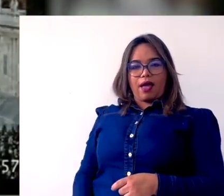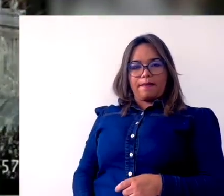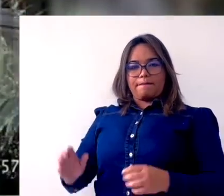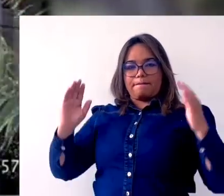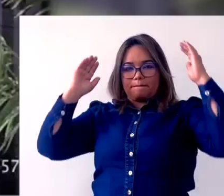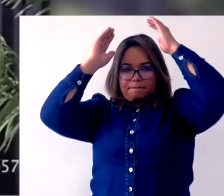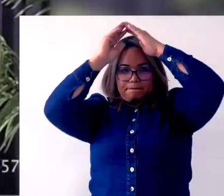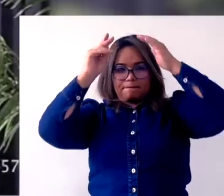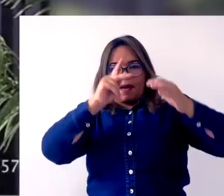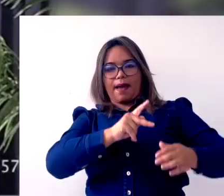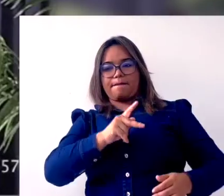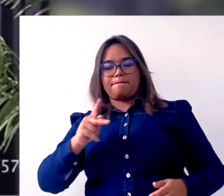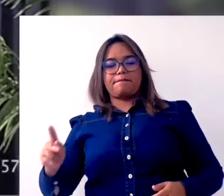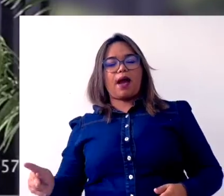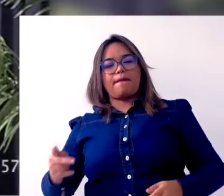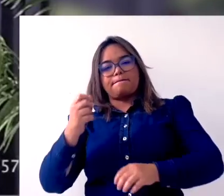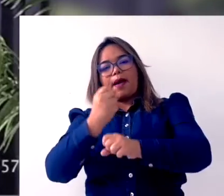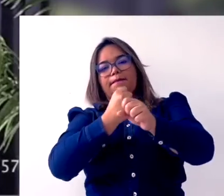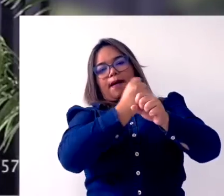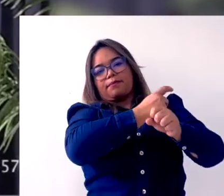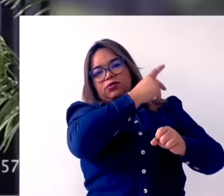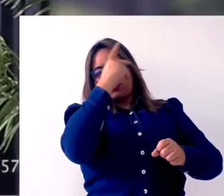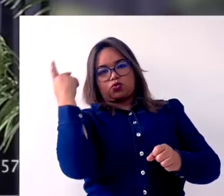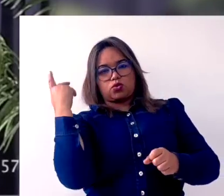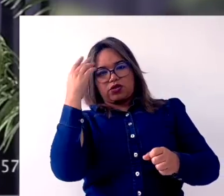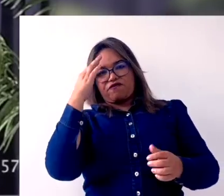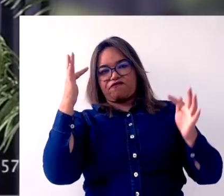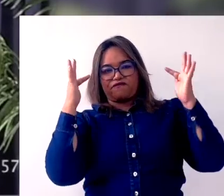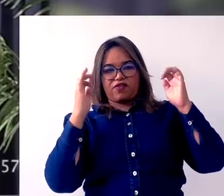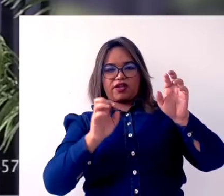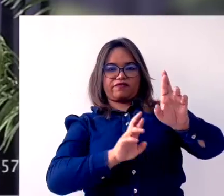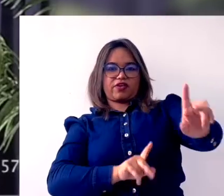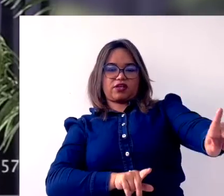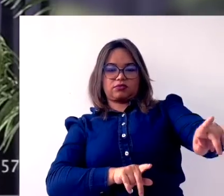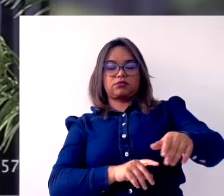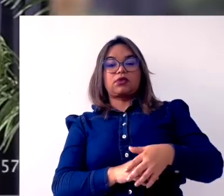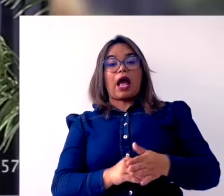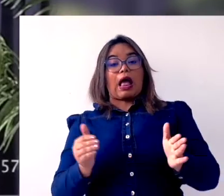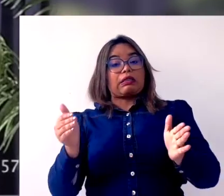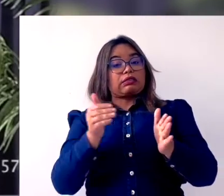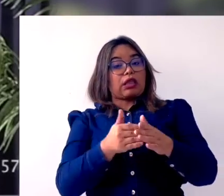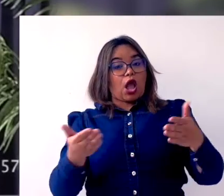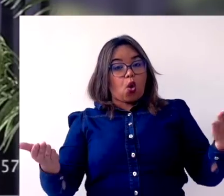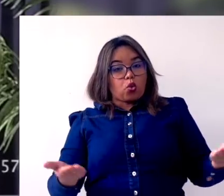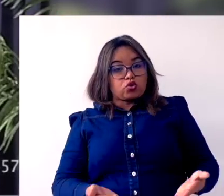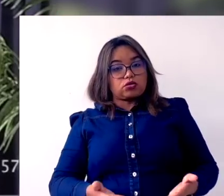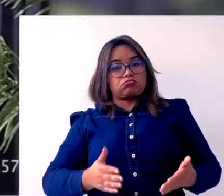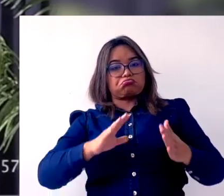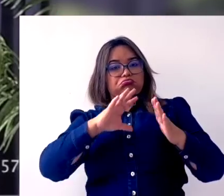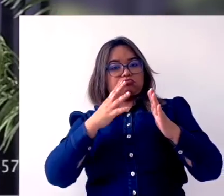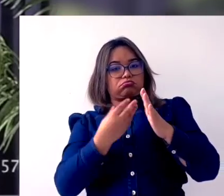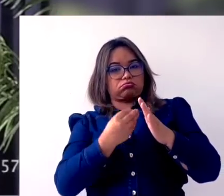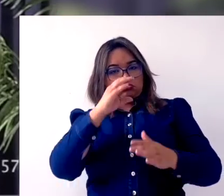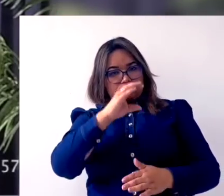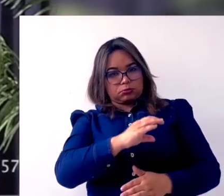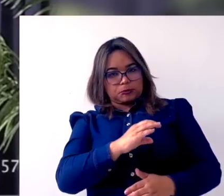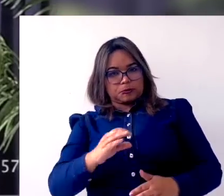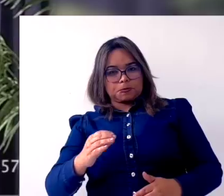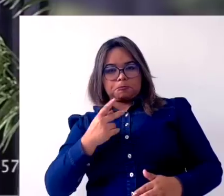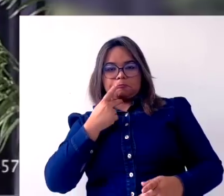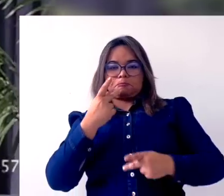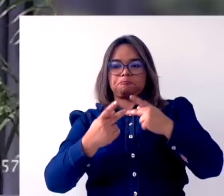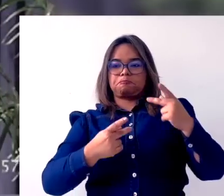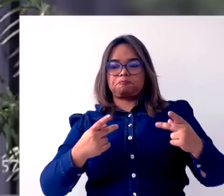hereges. Então, Roma hoje ainda alega que ela deveria ser a única a determinar o que as pessoas deveriam crer, porque o Papa diz que